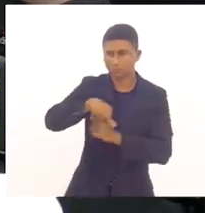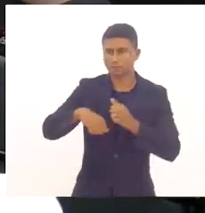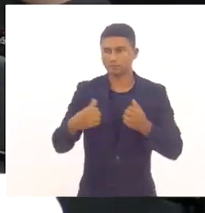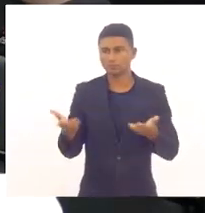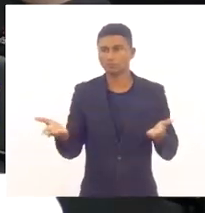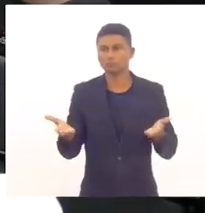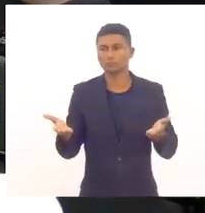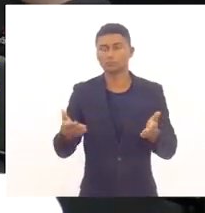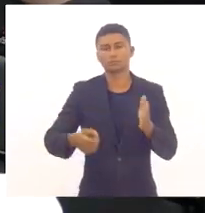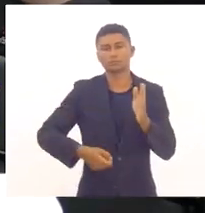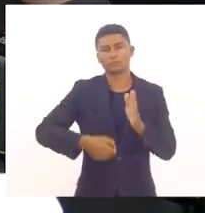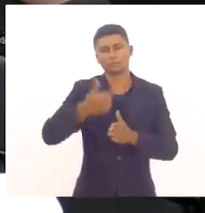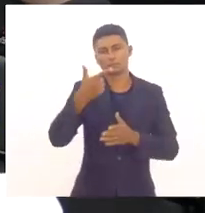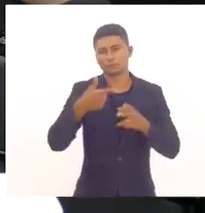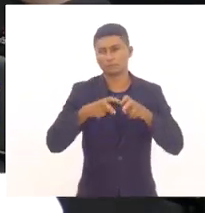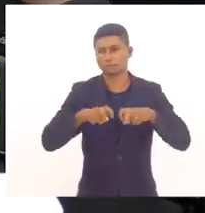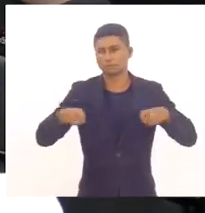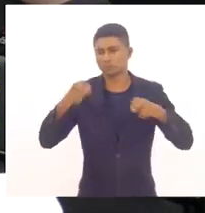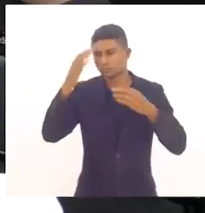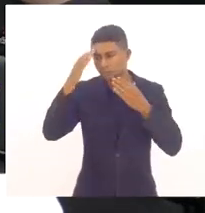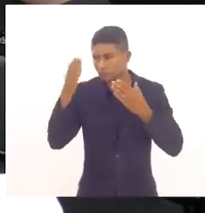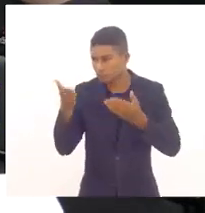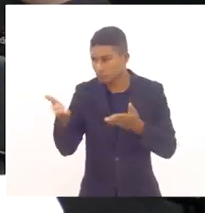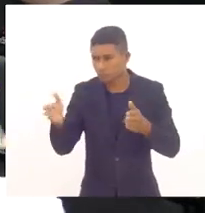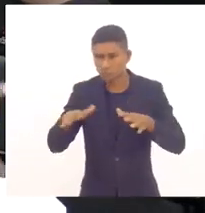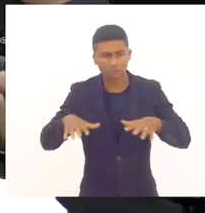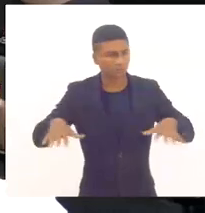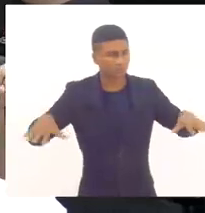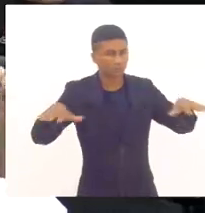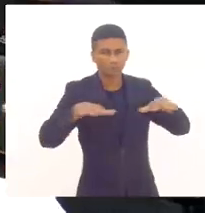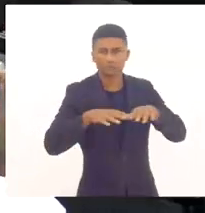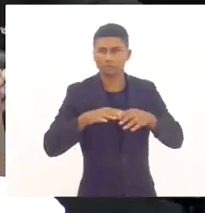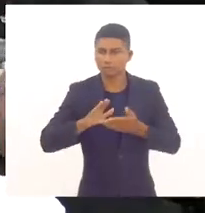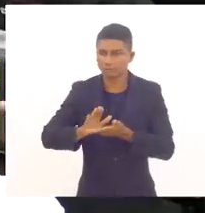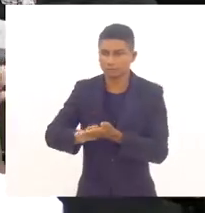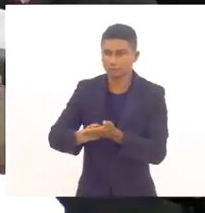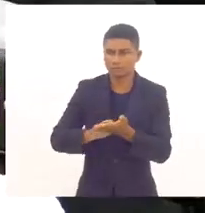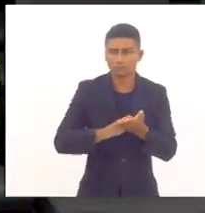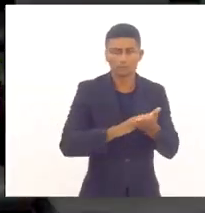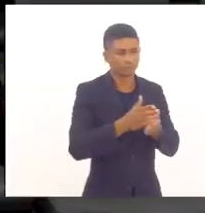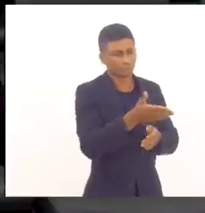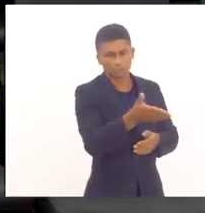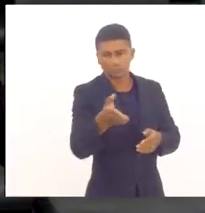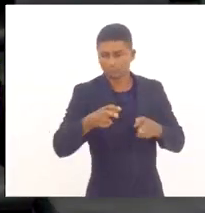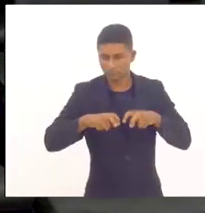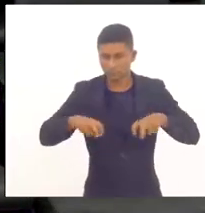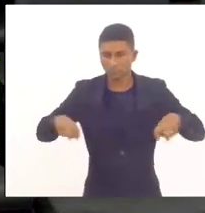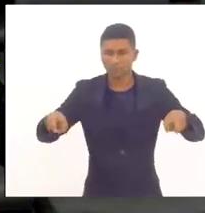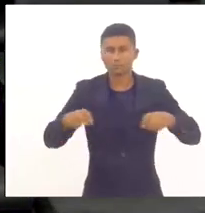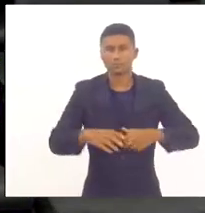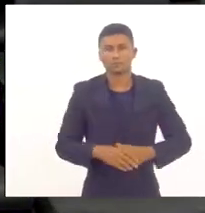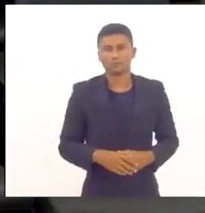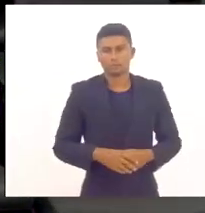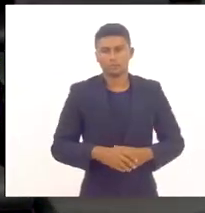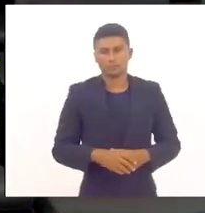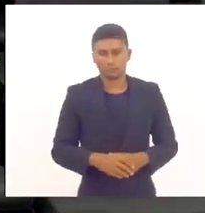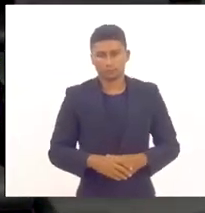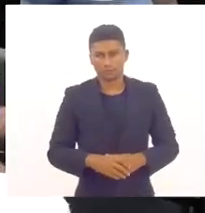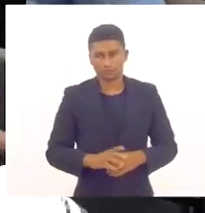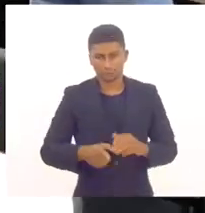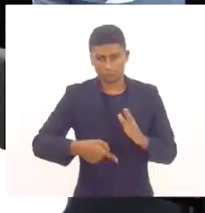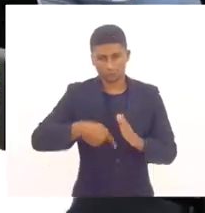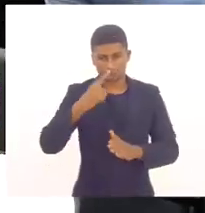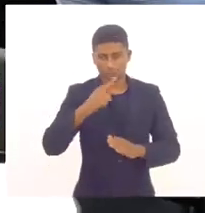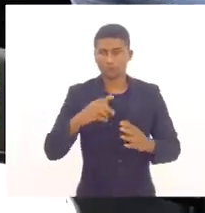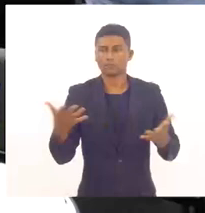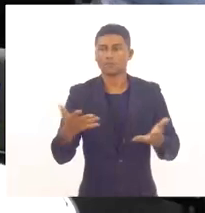convocar imediatamente. Obrigado a todos vocês. Uma salva de palmas a todos os participantes dessa primeira mesa. E